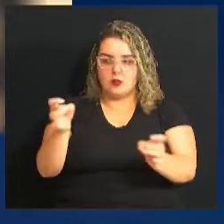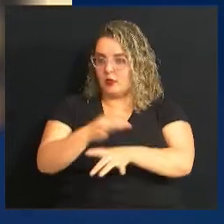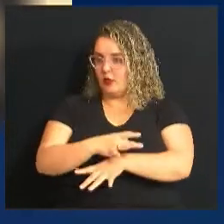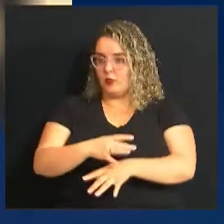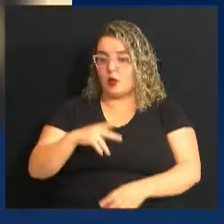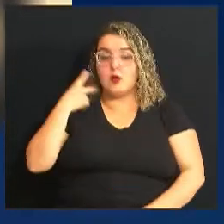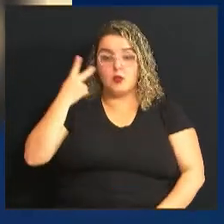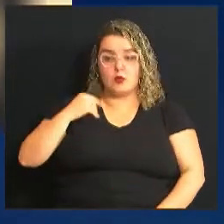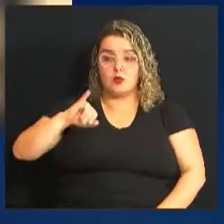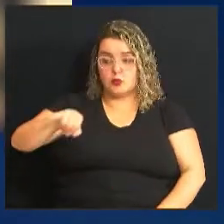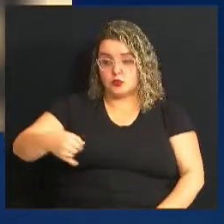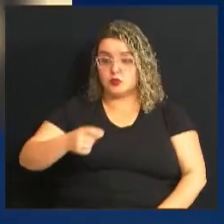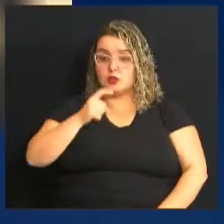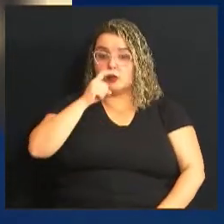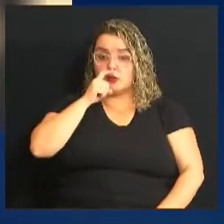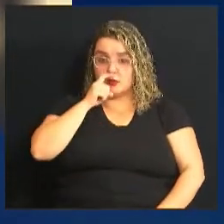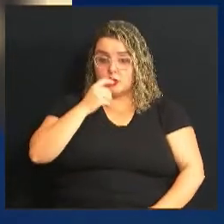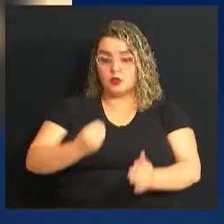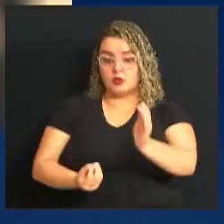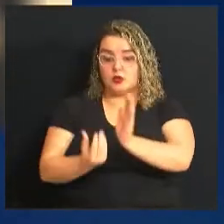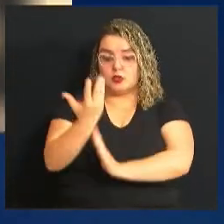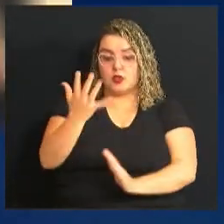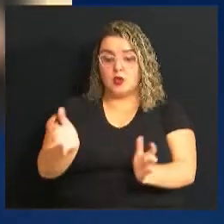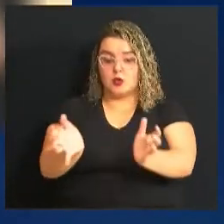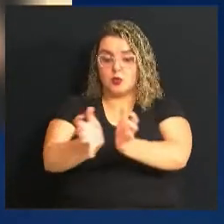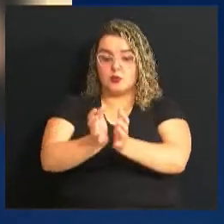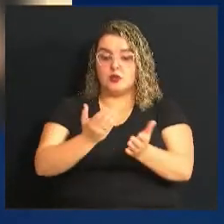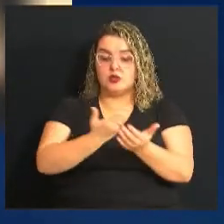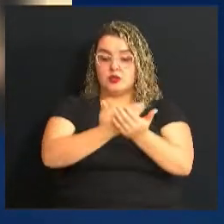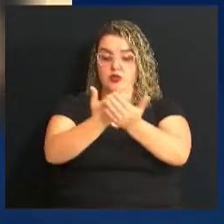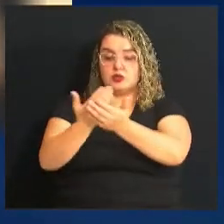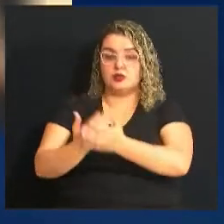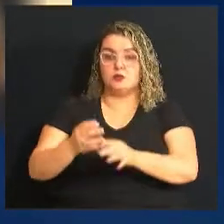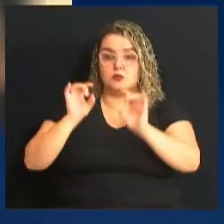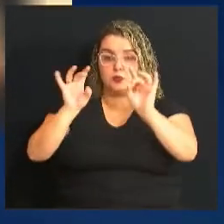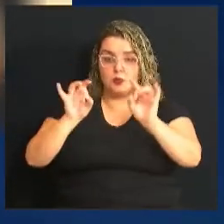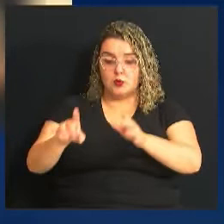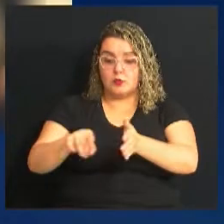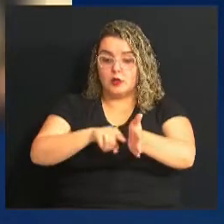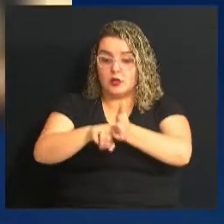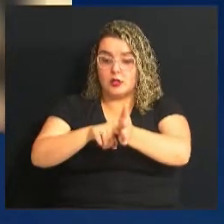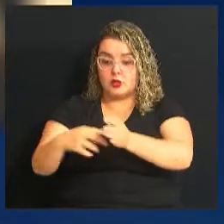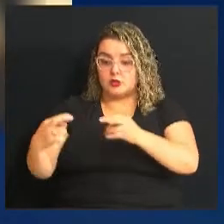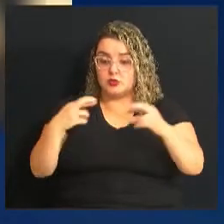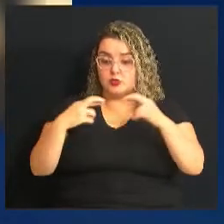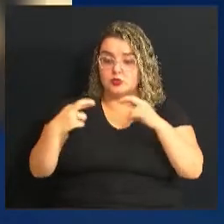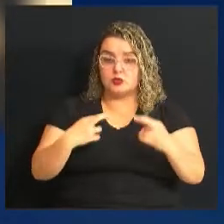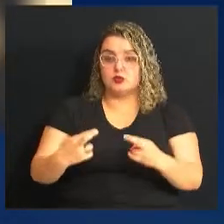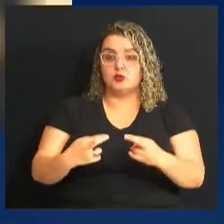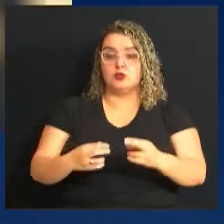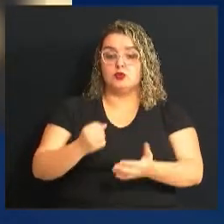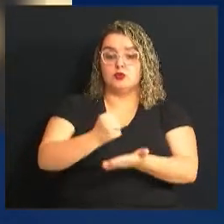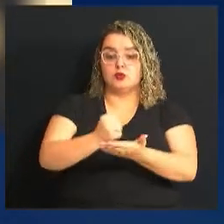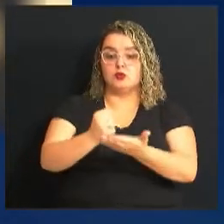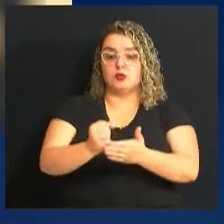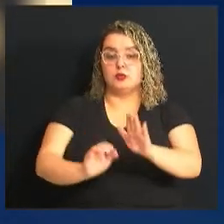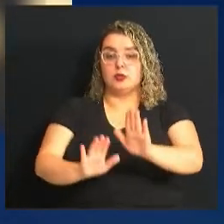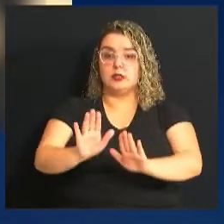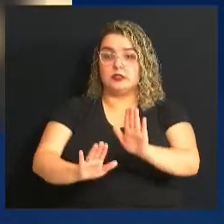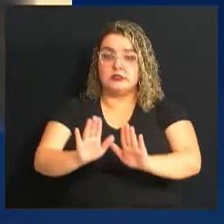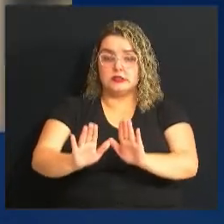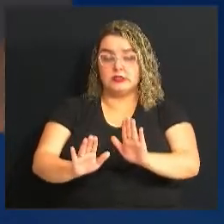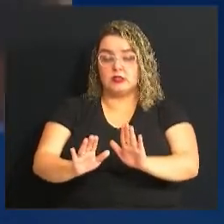Vereador Jorge Schneider cria comissão especial de estudos para examinar os contratos licitados pela Câmara Municipal